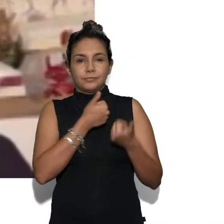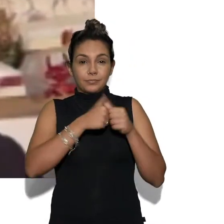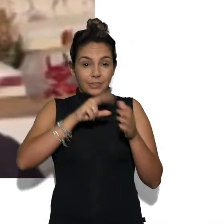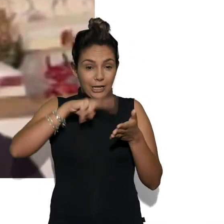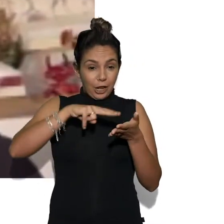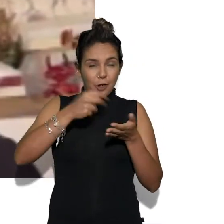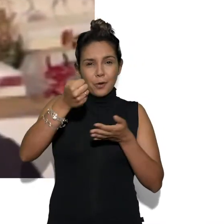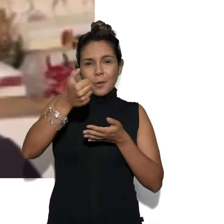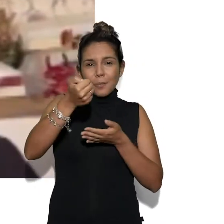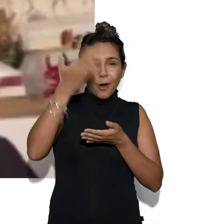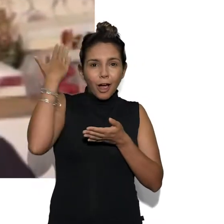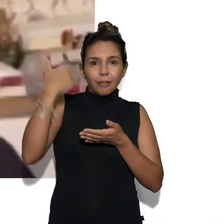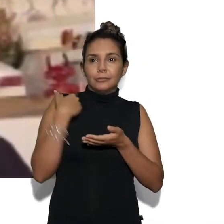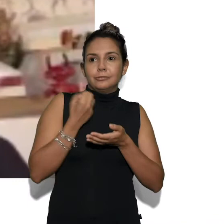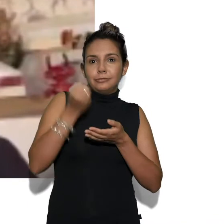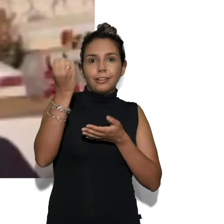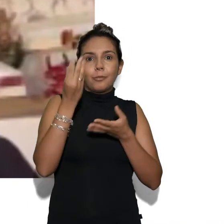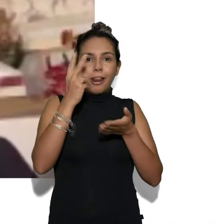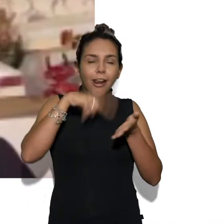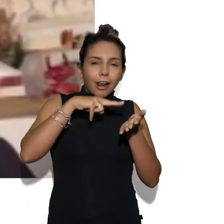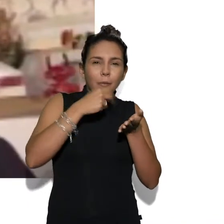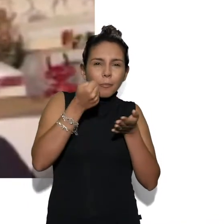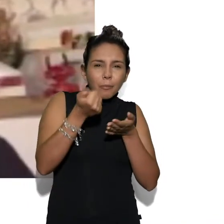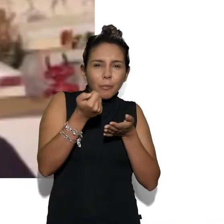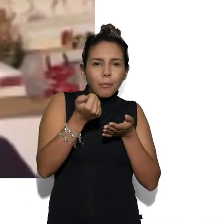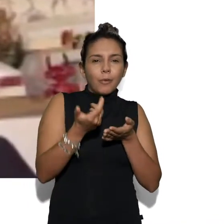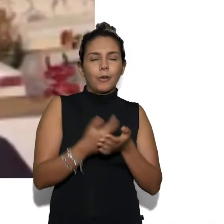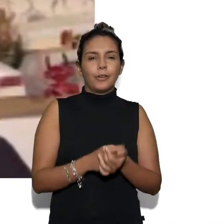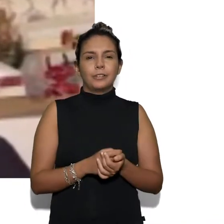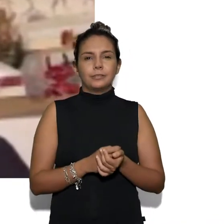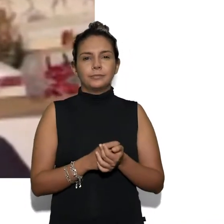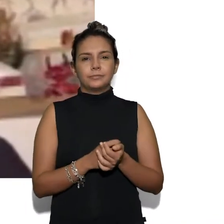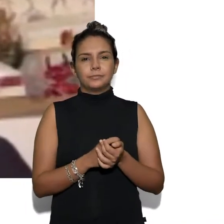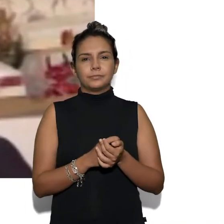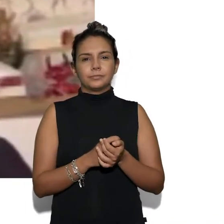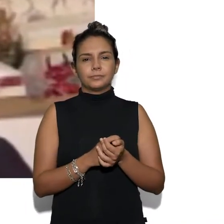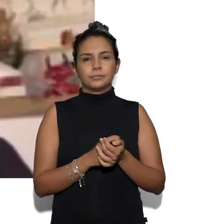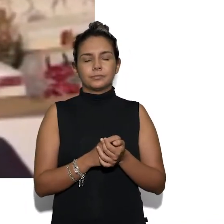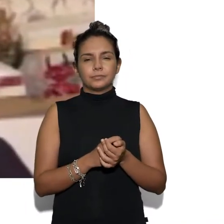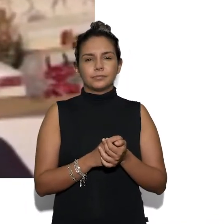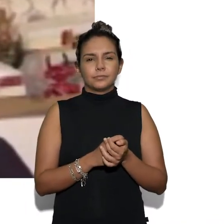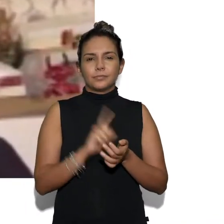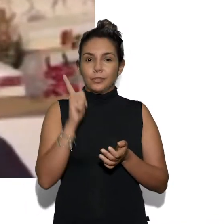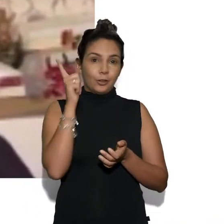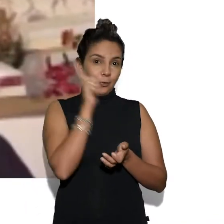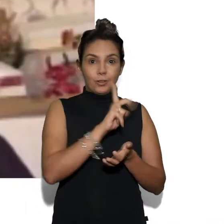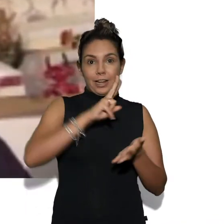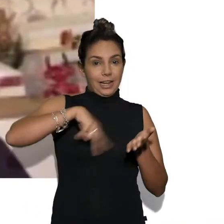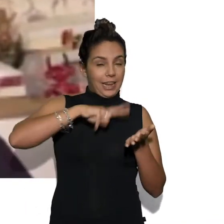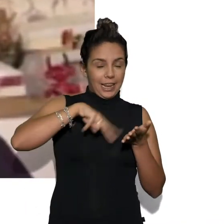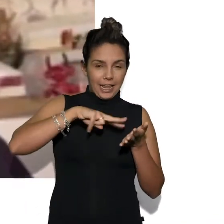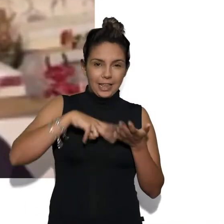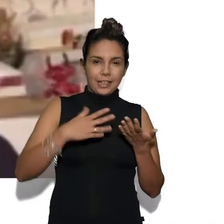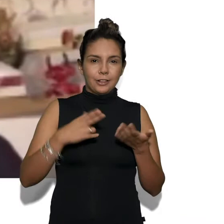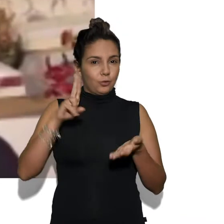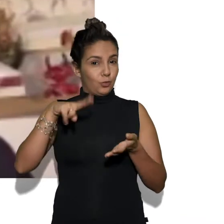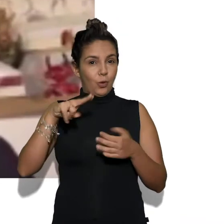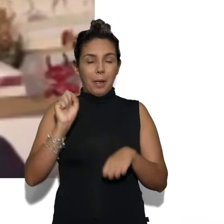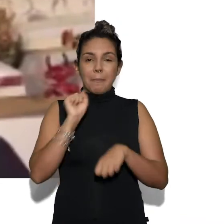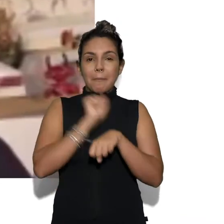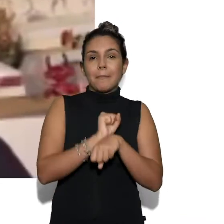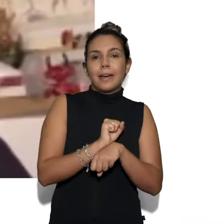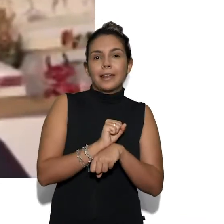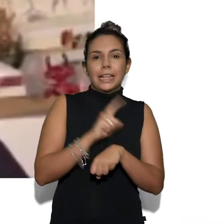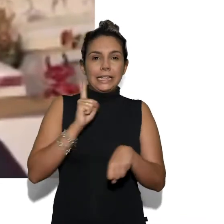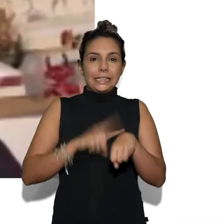cada vez menos e lia apenas meia dúzia de páginas de cada livro, porque não conseguia nunca tempo